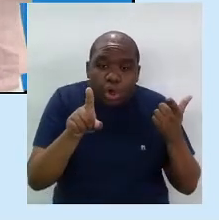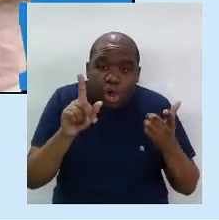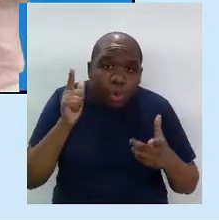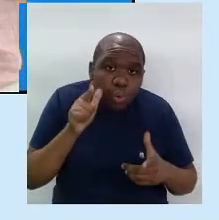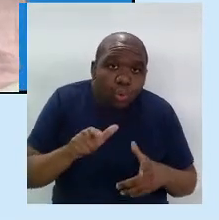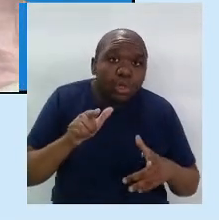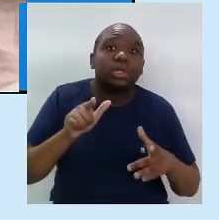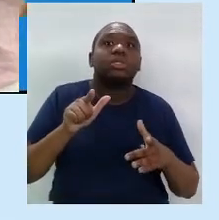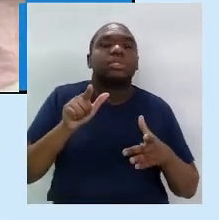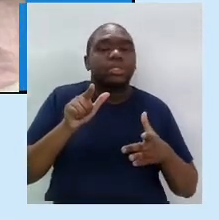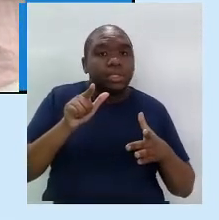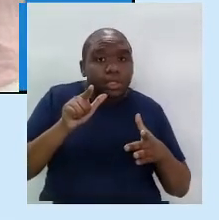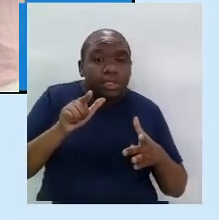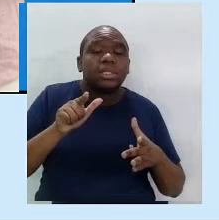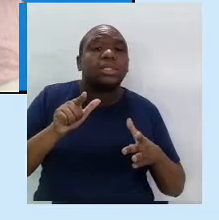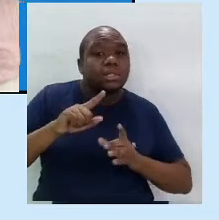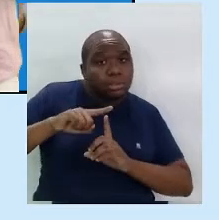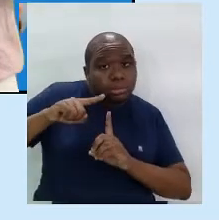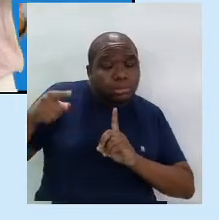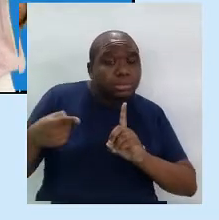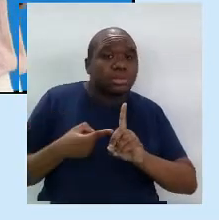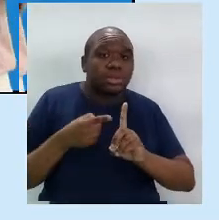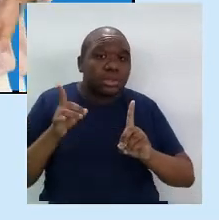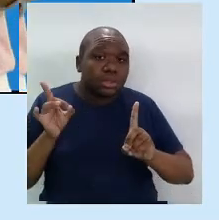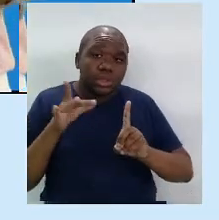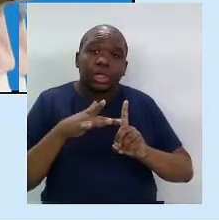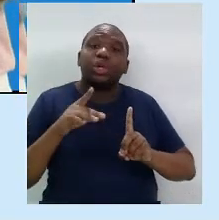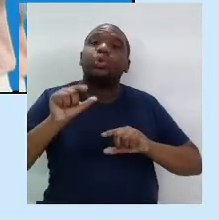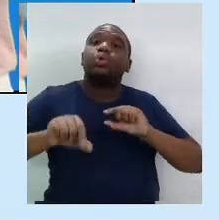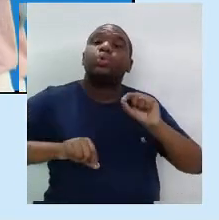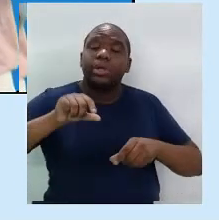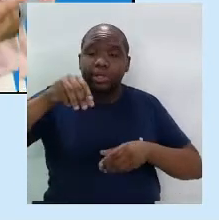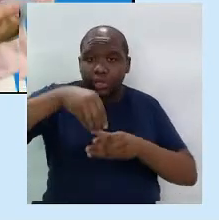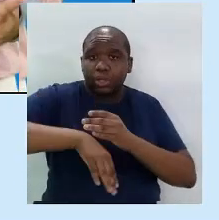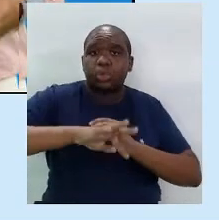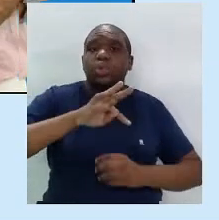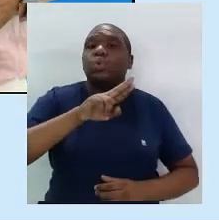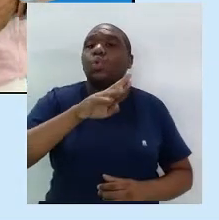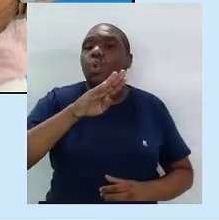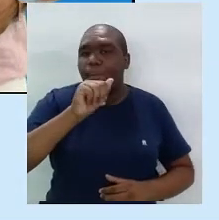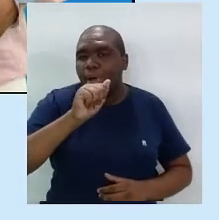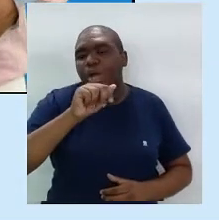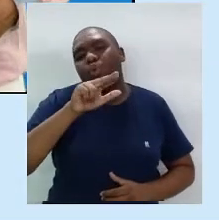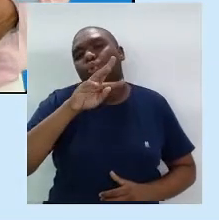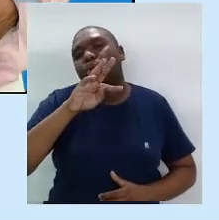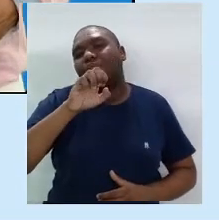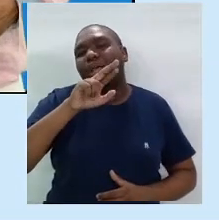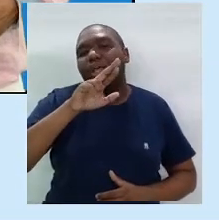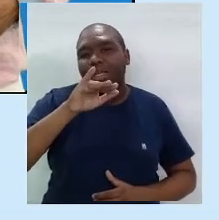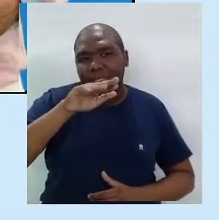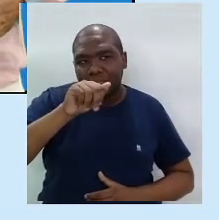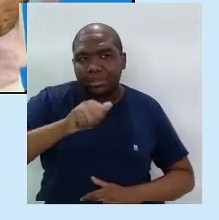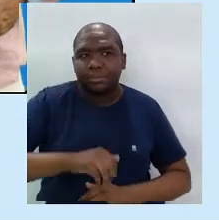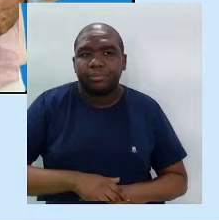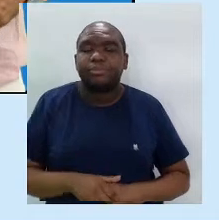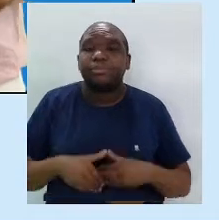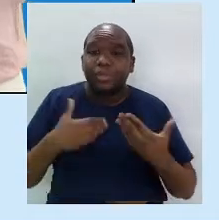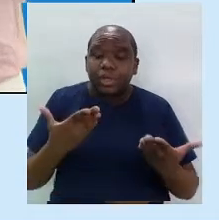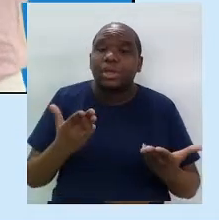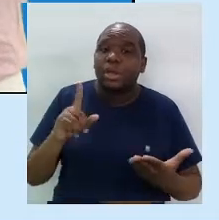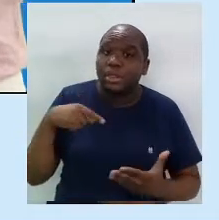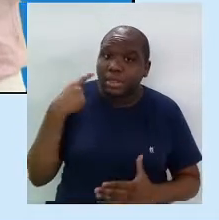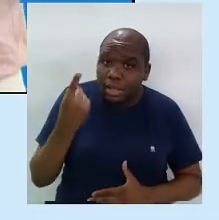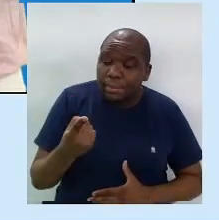mas a fecundação desse óvulo ele vai acontecer justamente na tuba uterina.